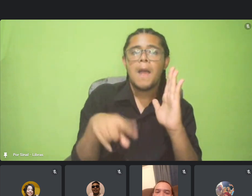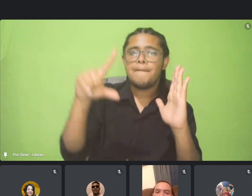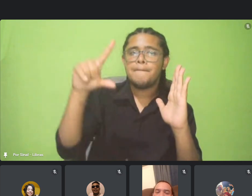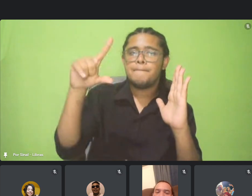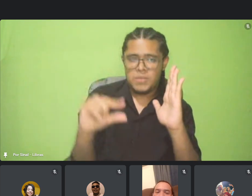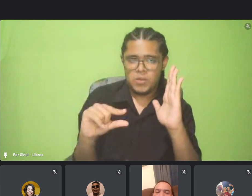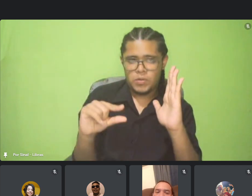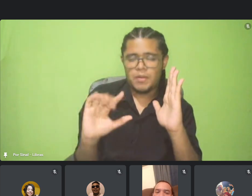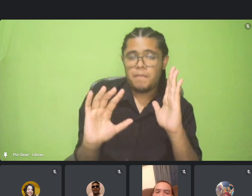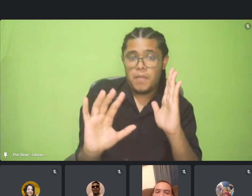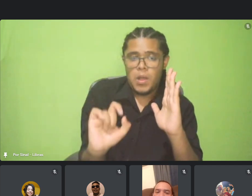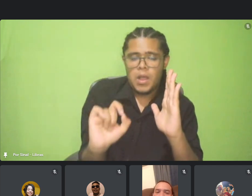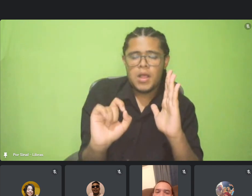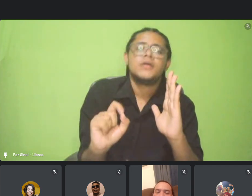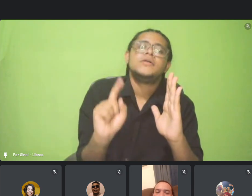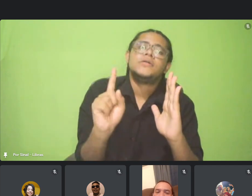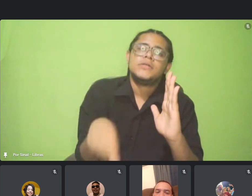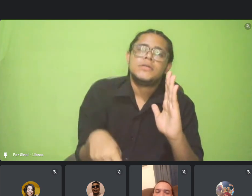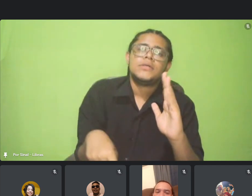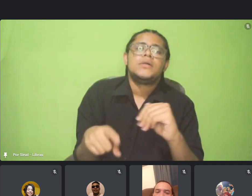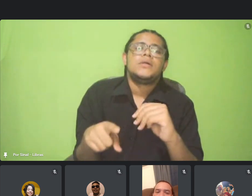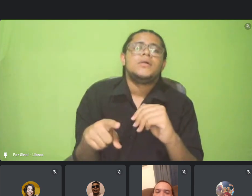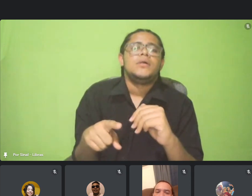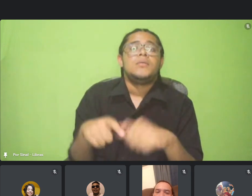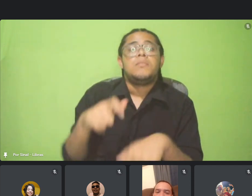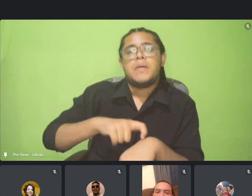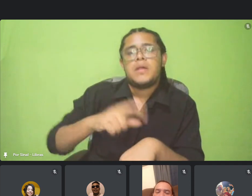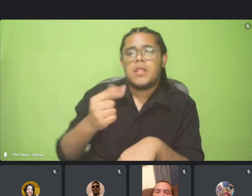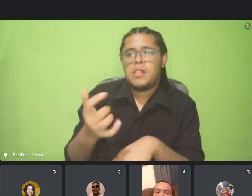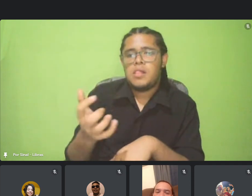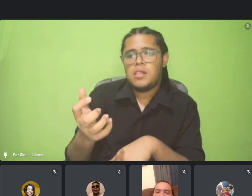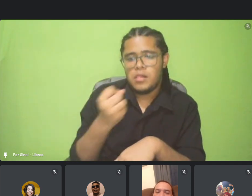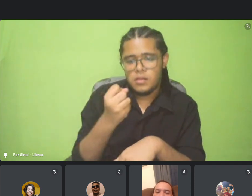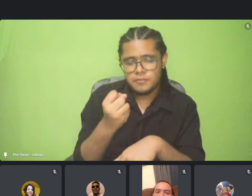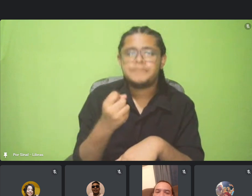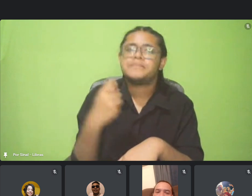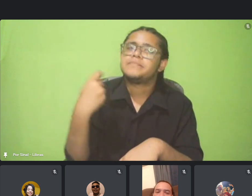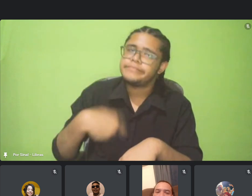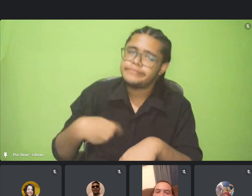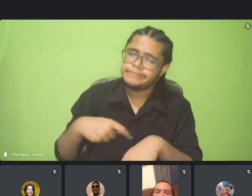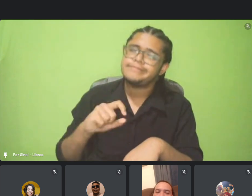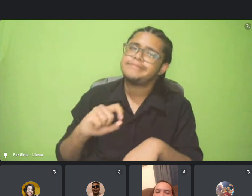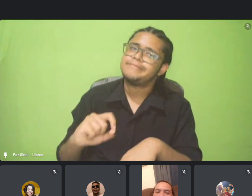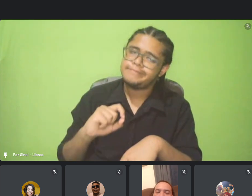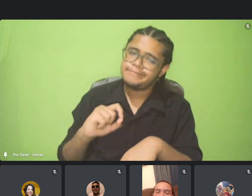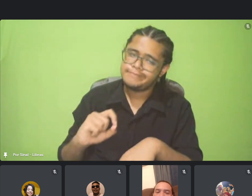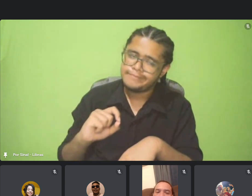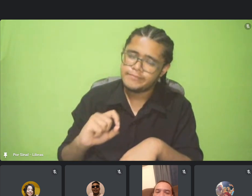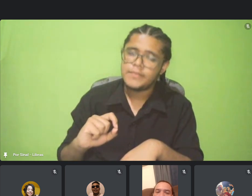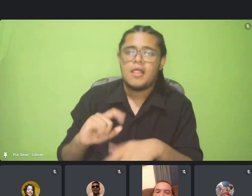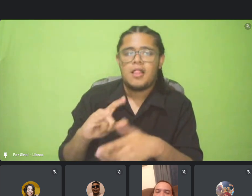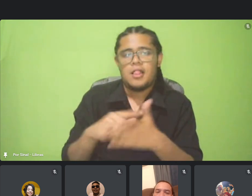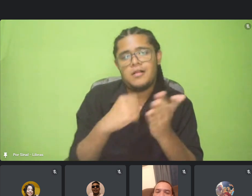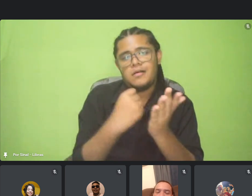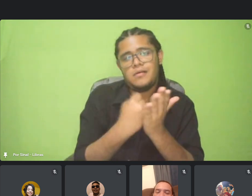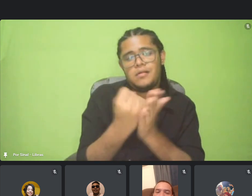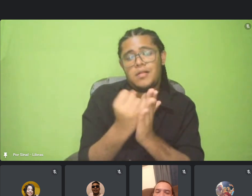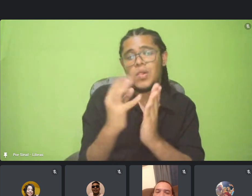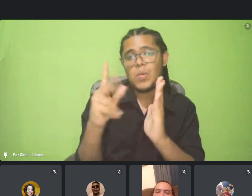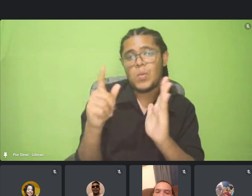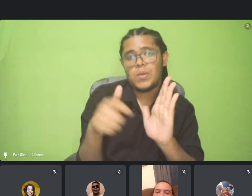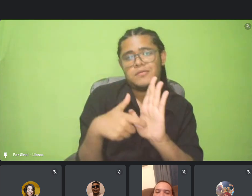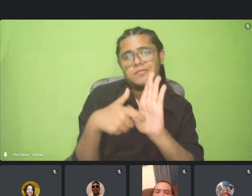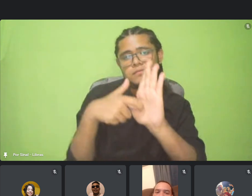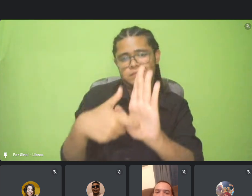certidões, se tiver alguma certidão que não está funcionando, tem que dar conta de deixar ela ok, porque para receber o prêmio,